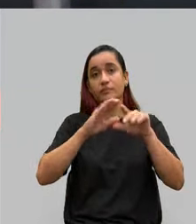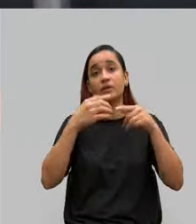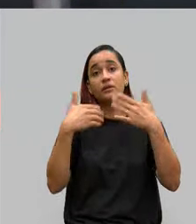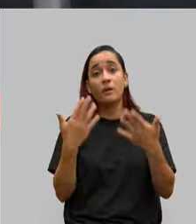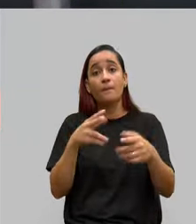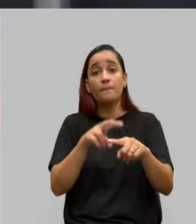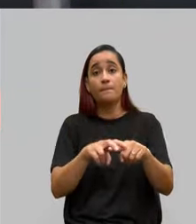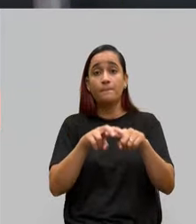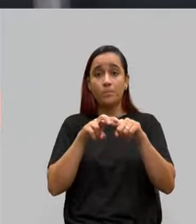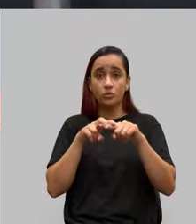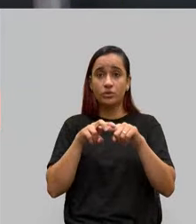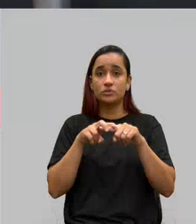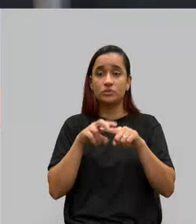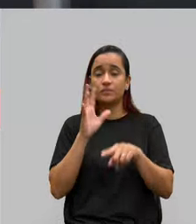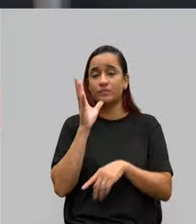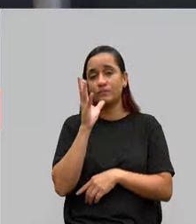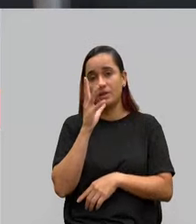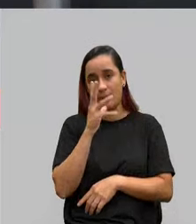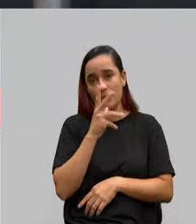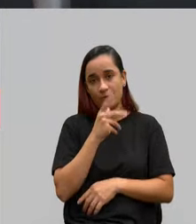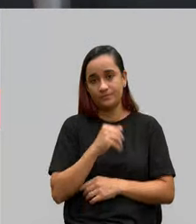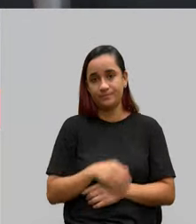isso Demoramos